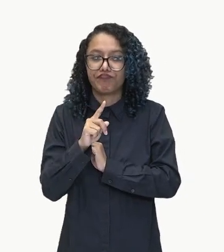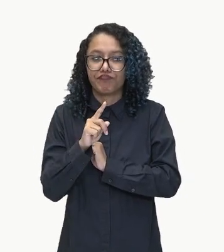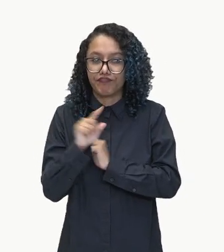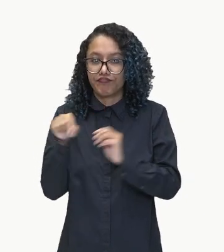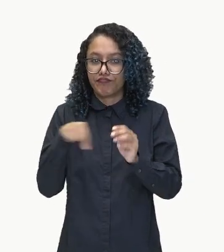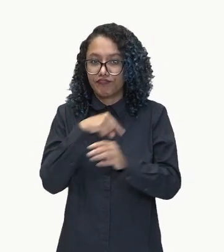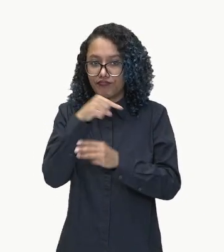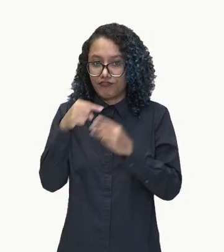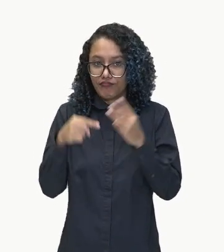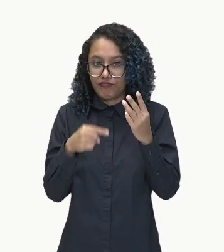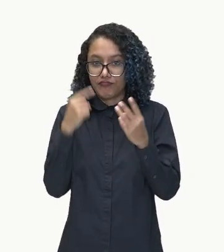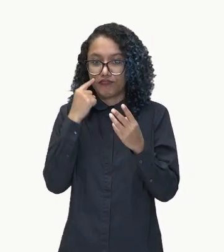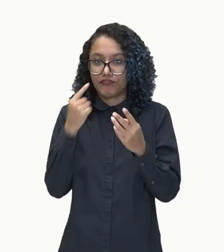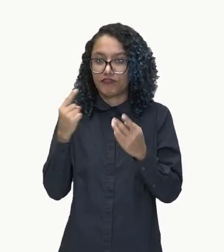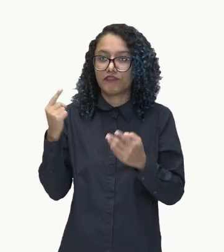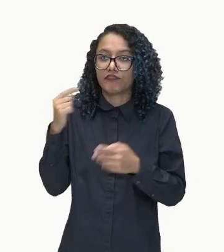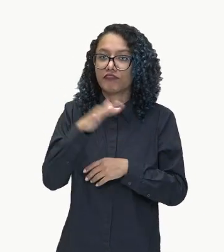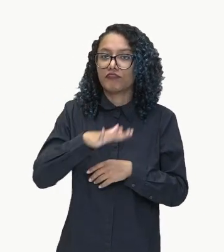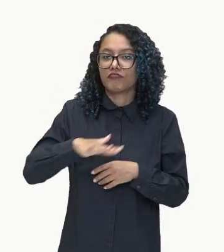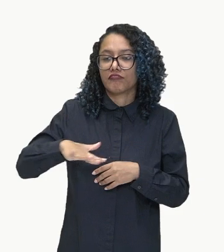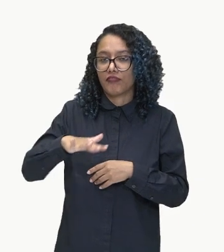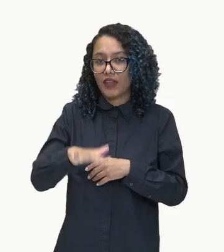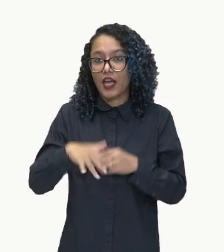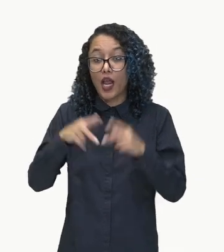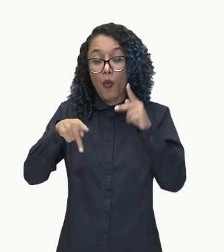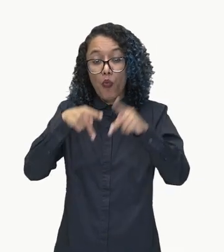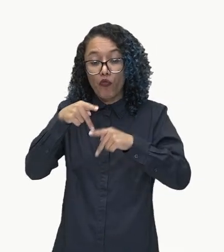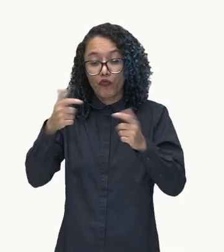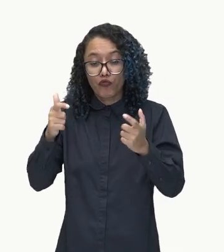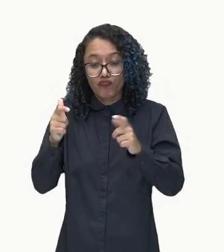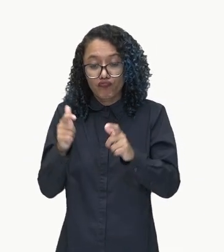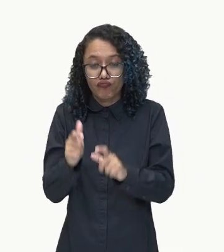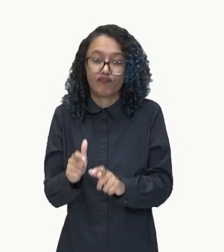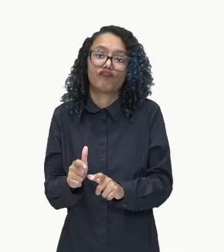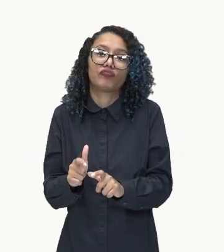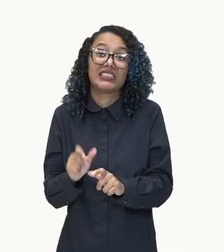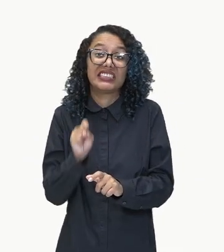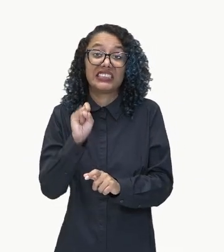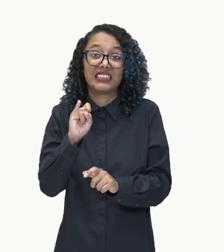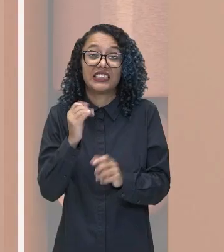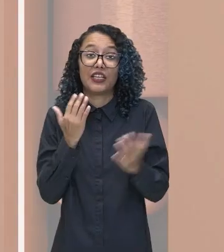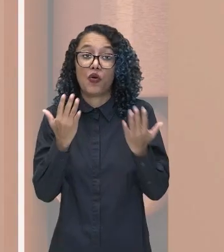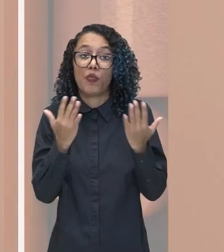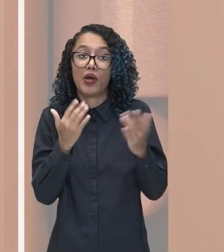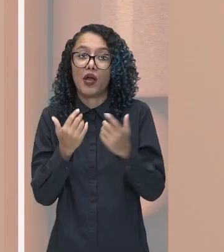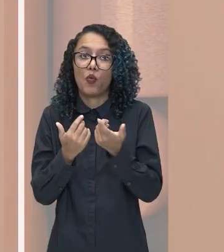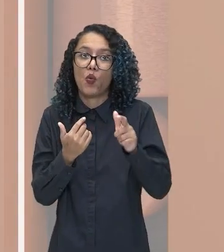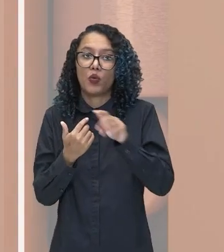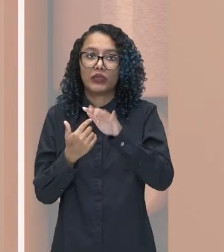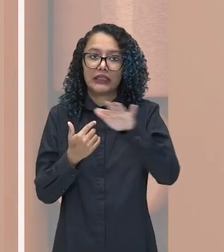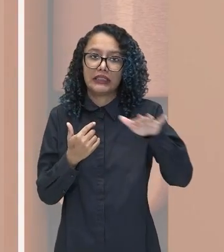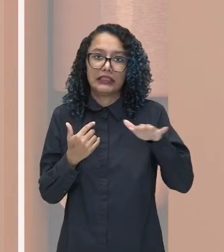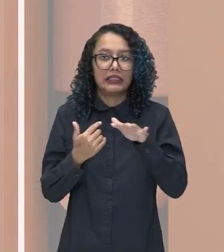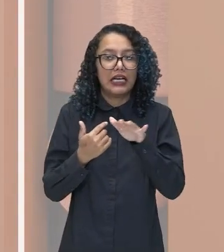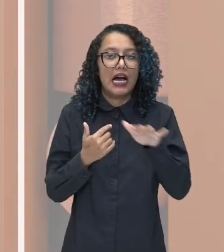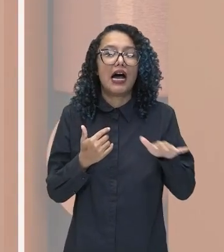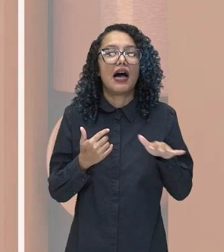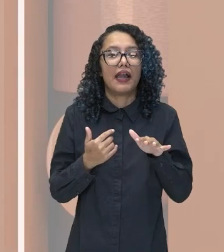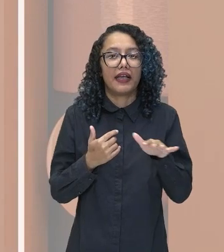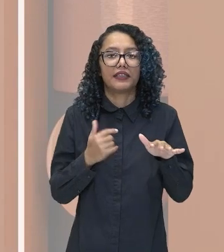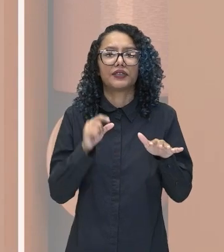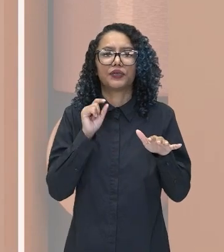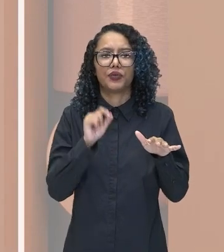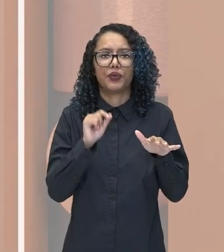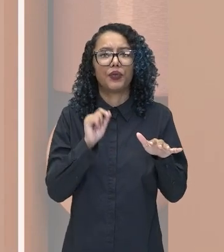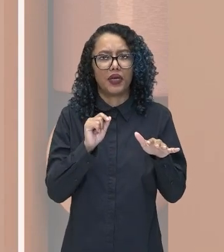área aí acaba sendo pouco povoada se a gente for comparar com outras regiões, né, onde